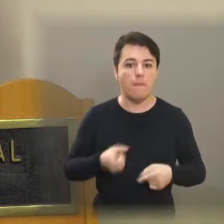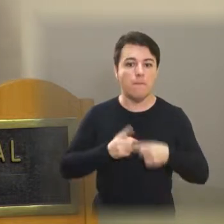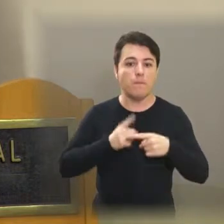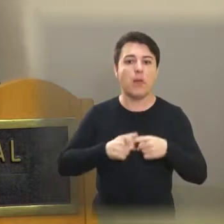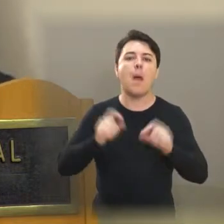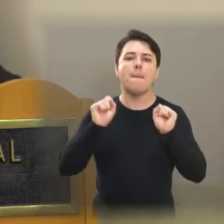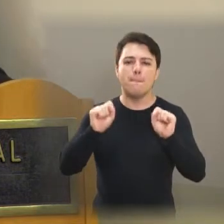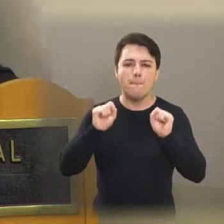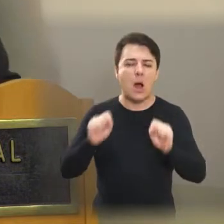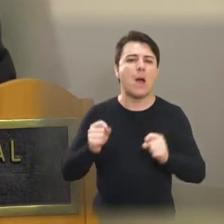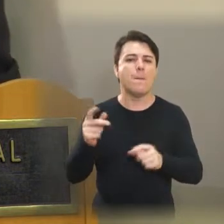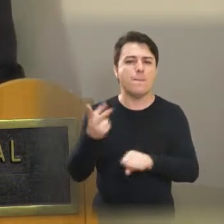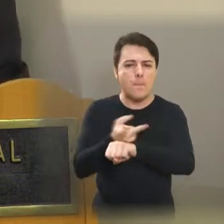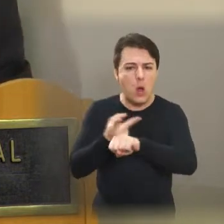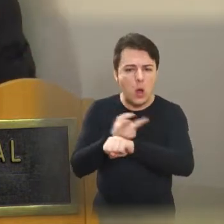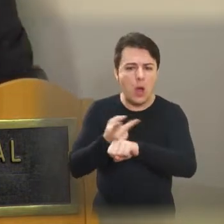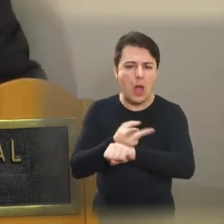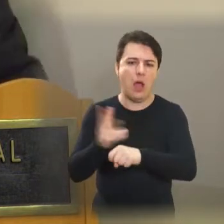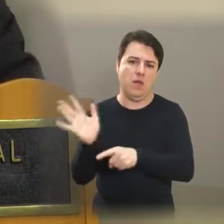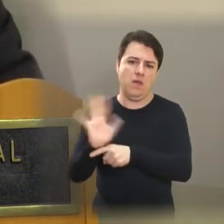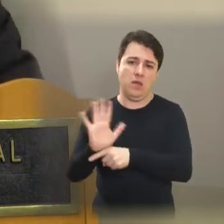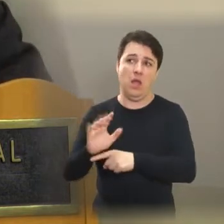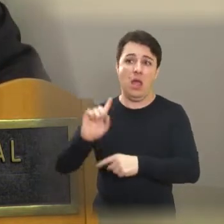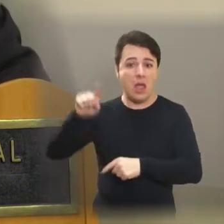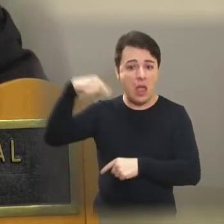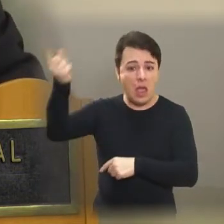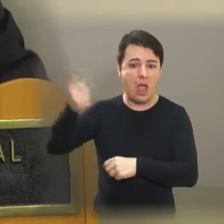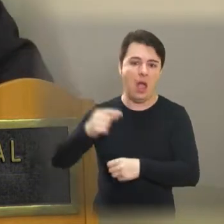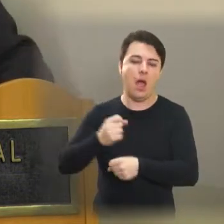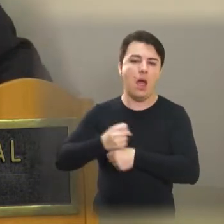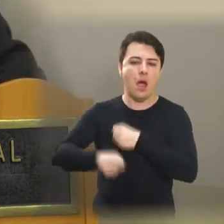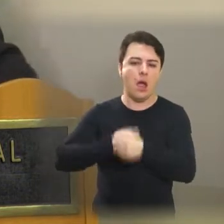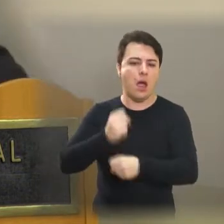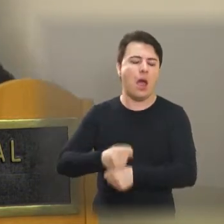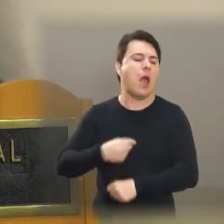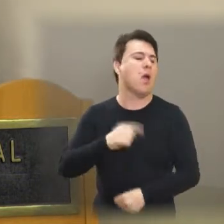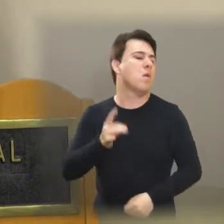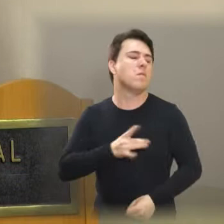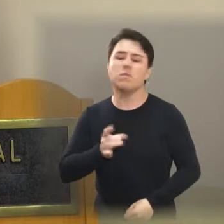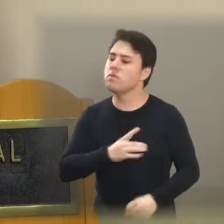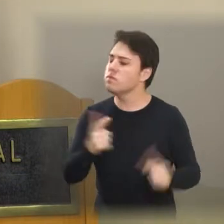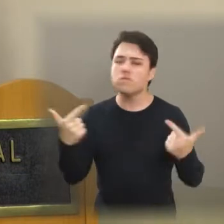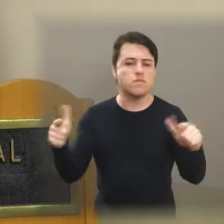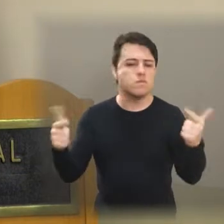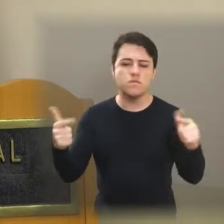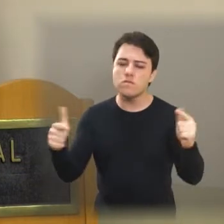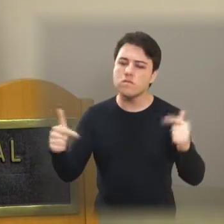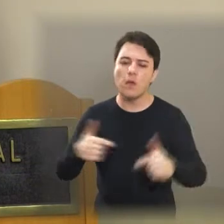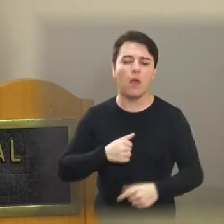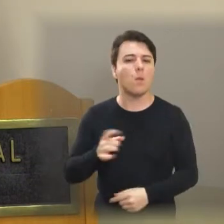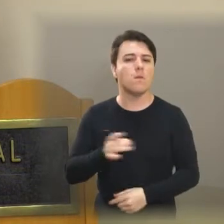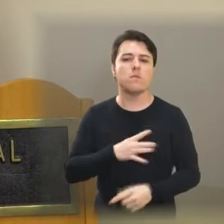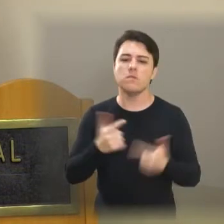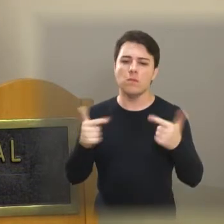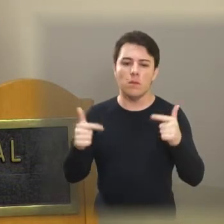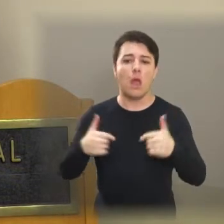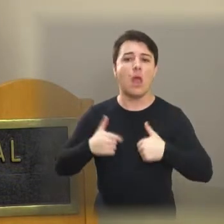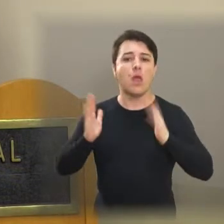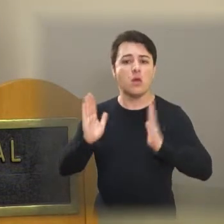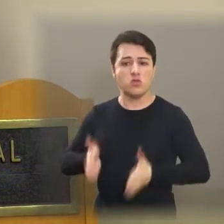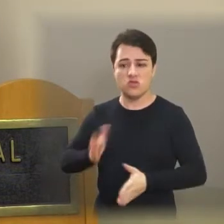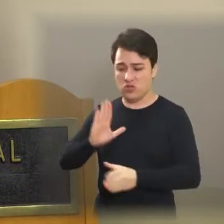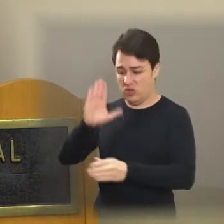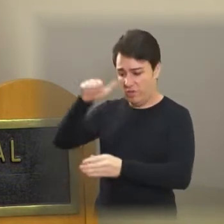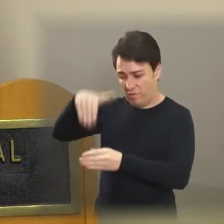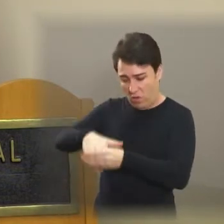apoiar à vontade meus vídeos. Falaram assim que o ano que vem vai levantar. Levanta, eu não tenho medo de ninguém, não. Eu tive 1.894 votos na